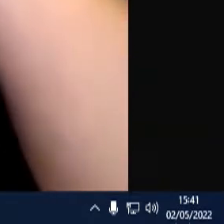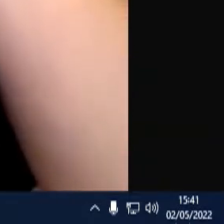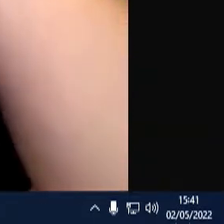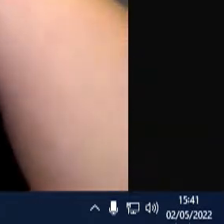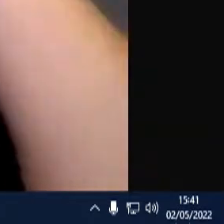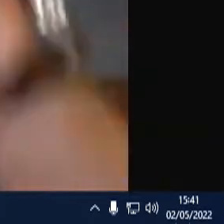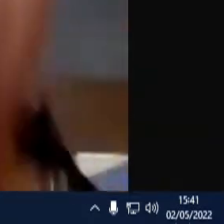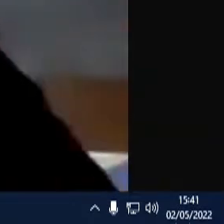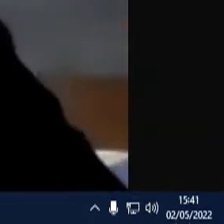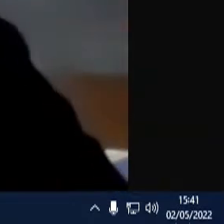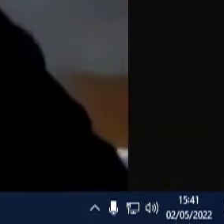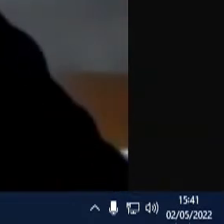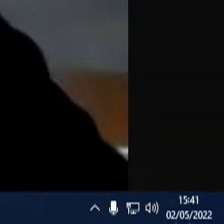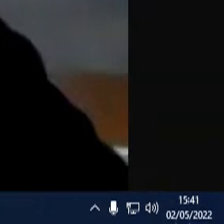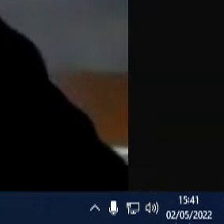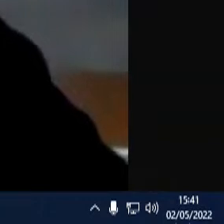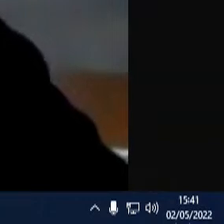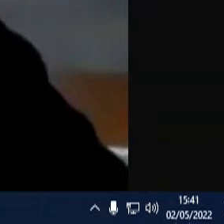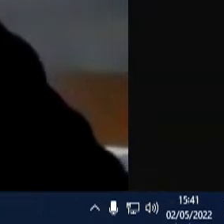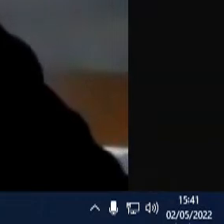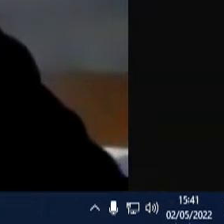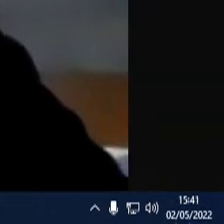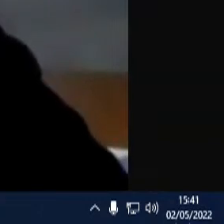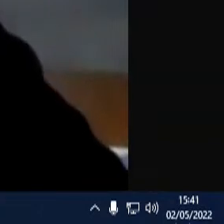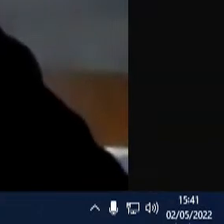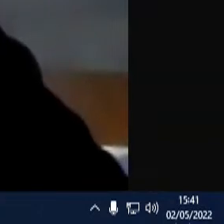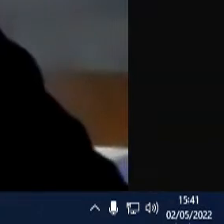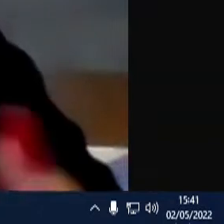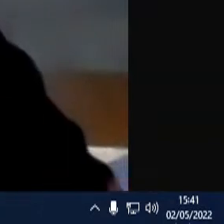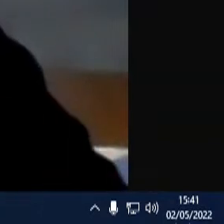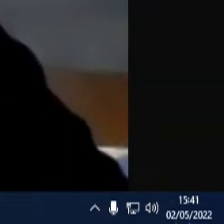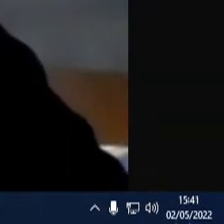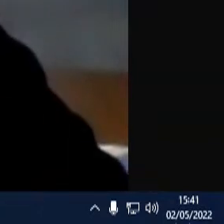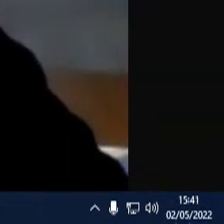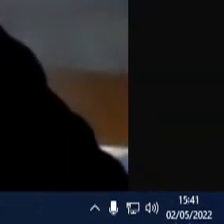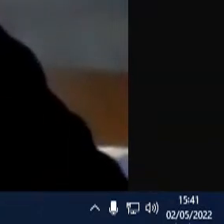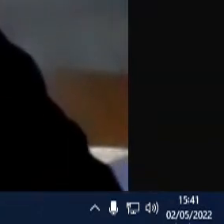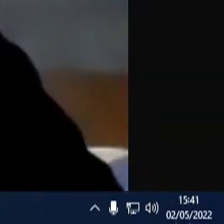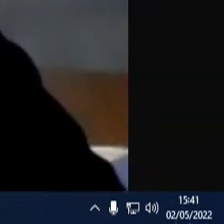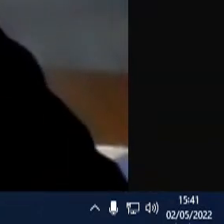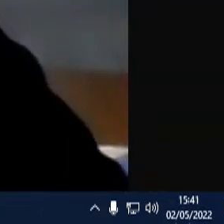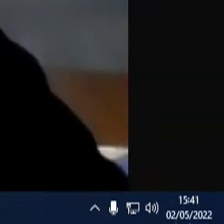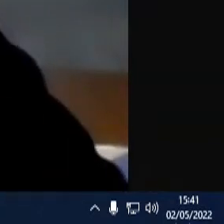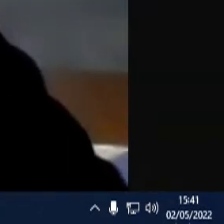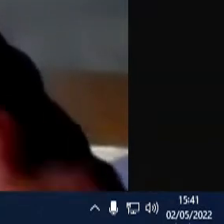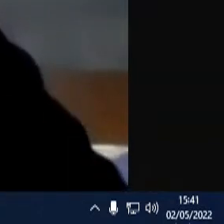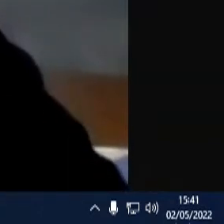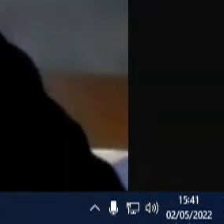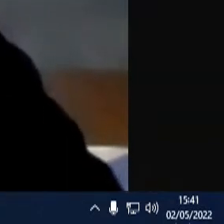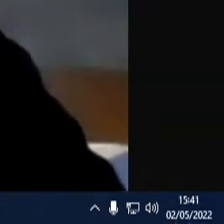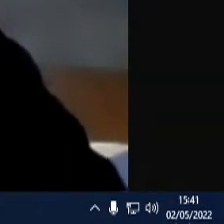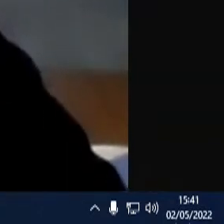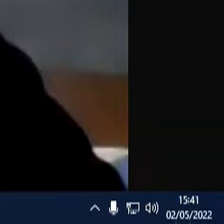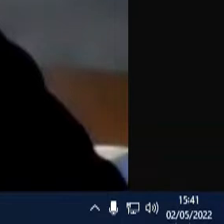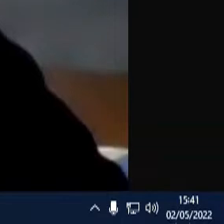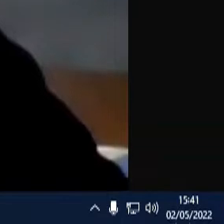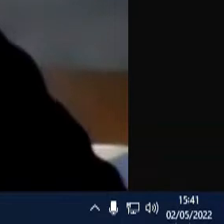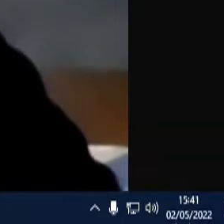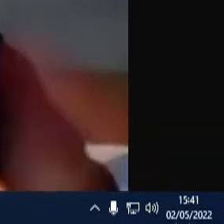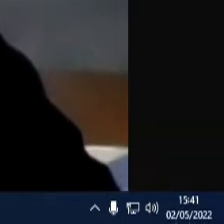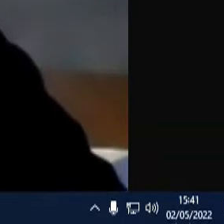poderia ser algumas âncoras dentro da região central. A gente sabe que a gente perdeu a PUC, a gente perdeu a